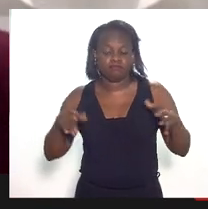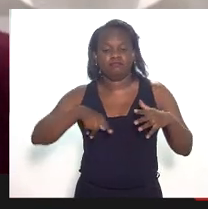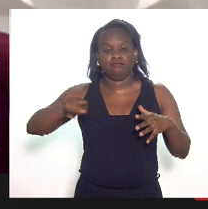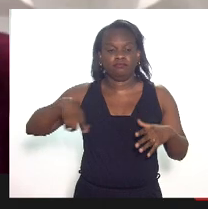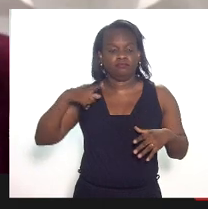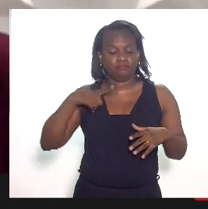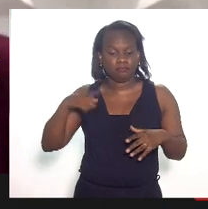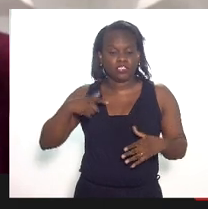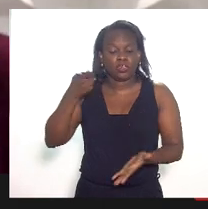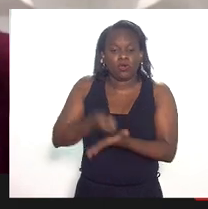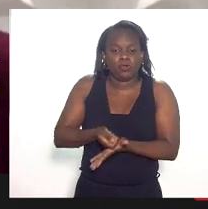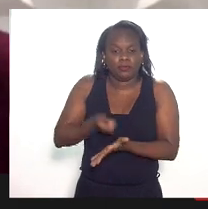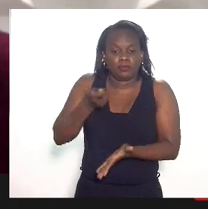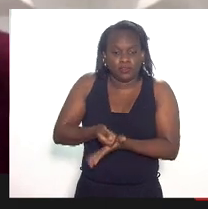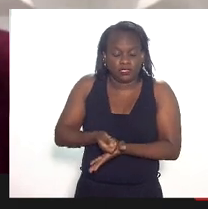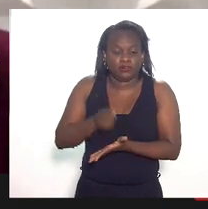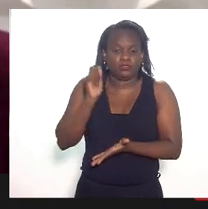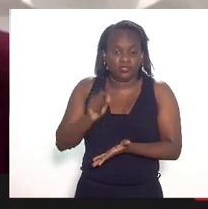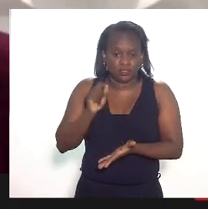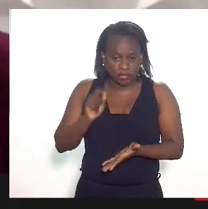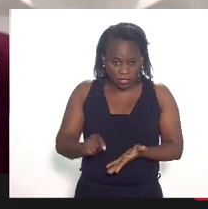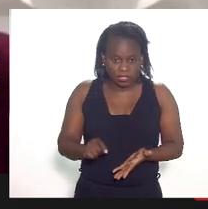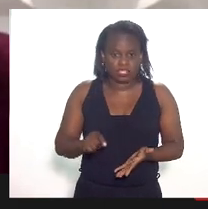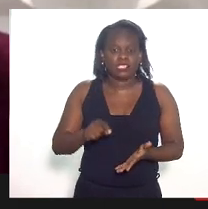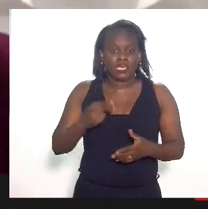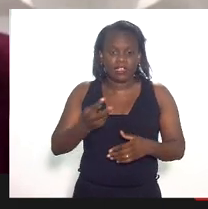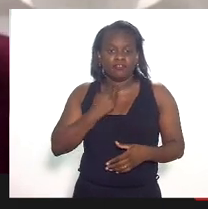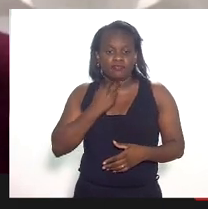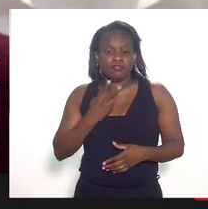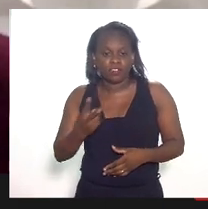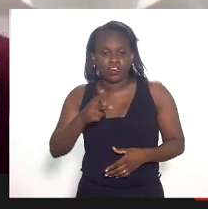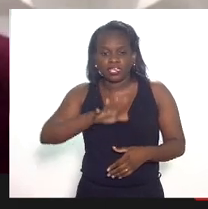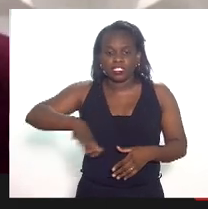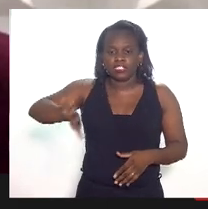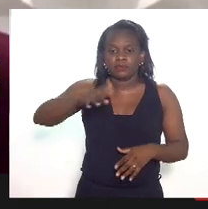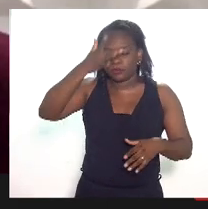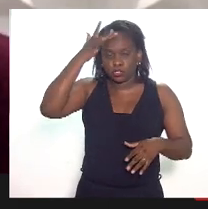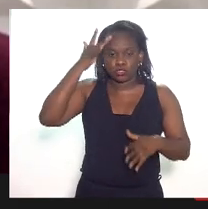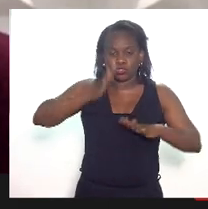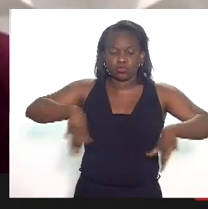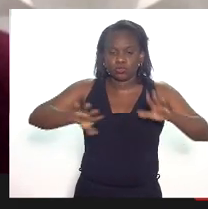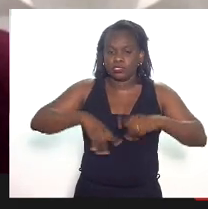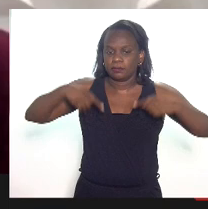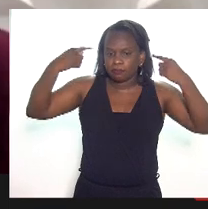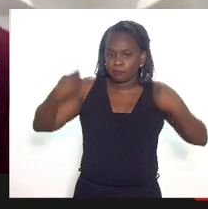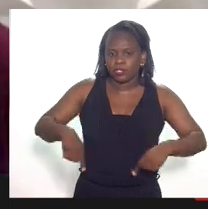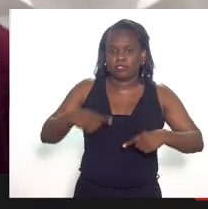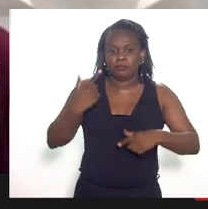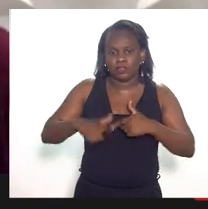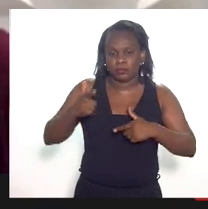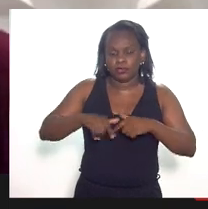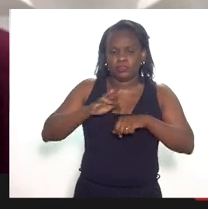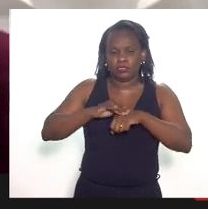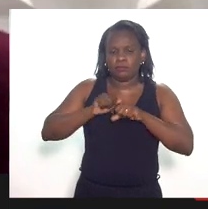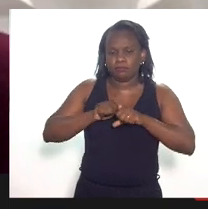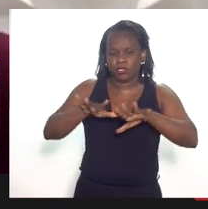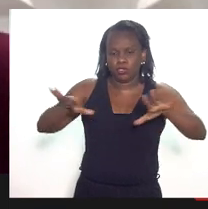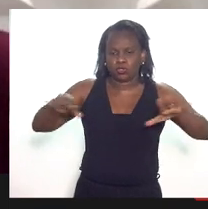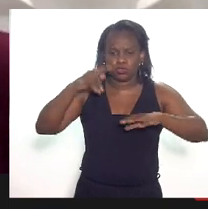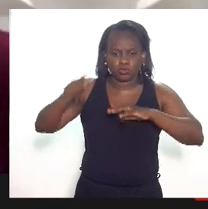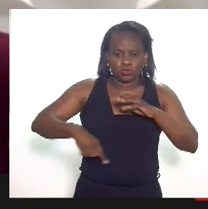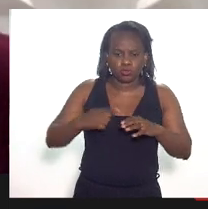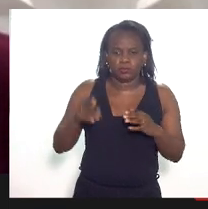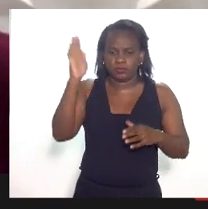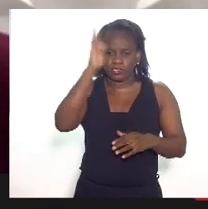temos a obrigação de ser a voz dessas pessoas no enfrentamento dessa grave pandemia que acolhe